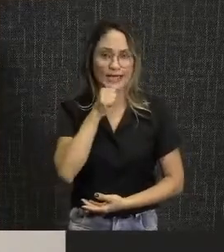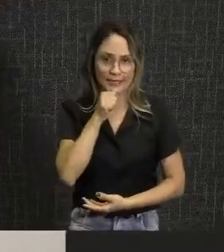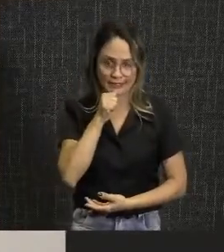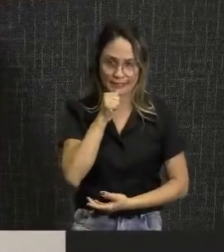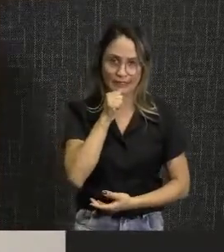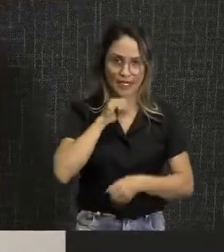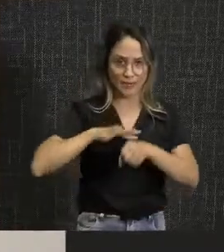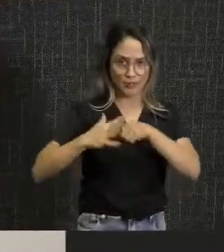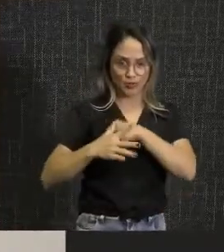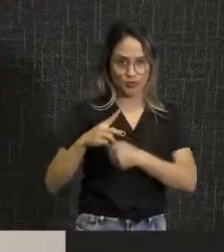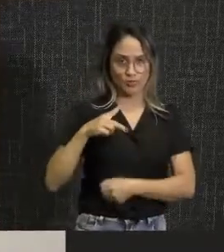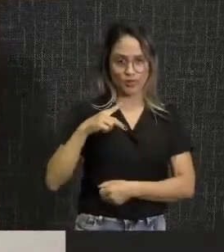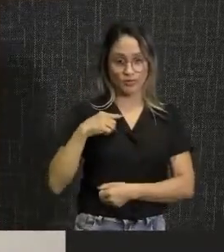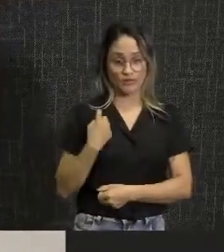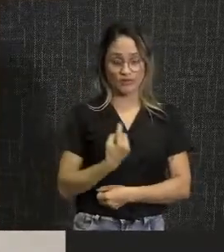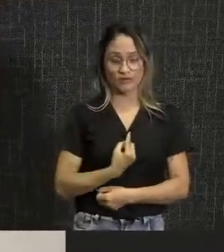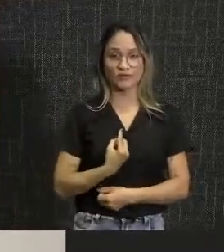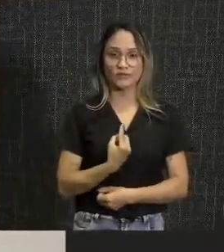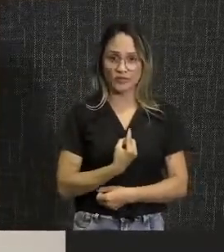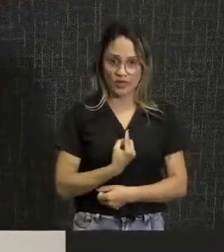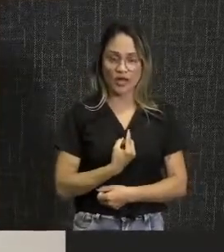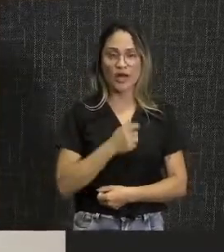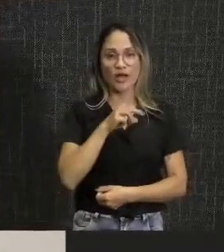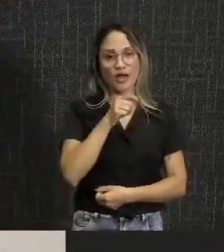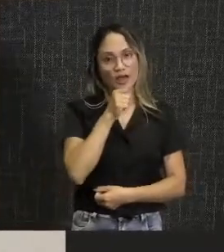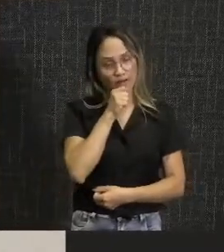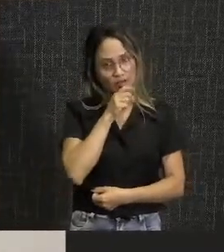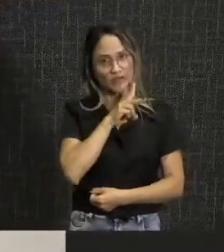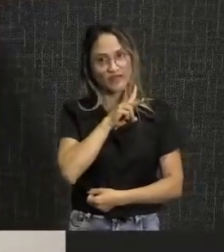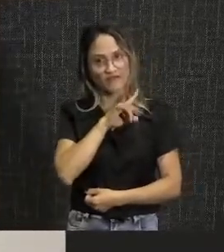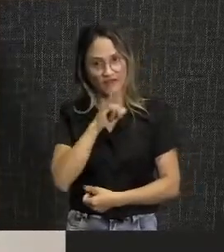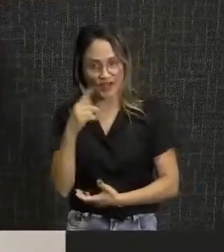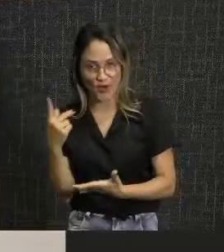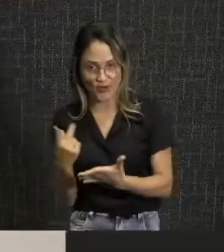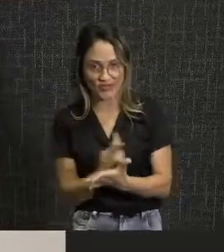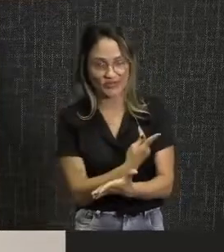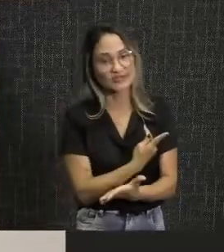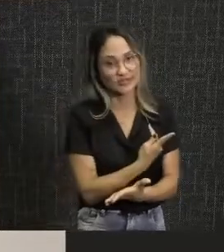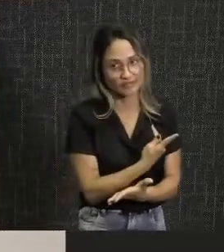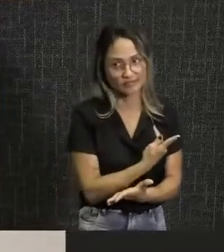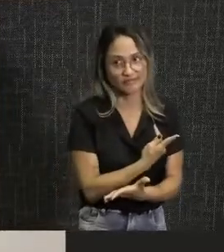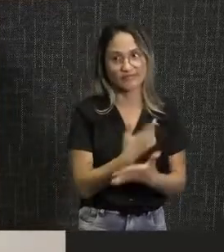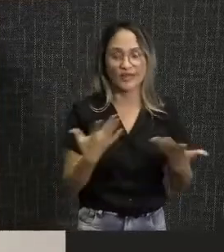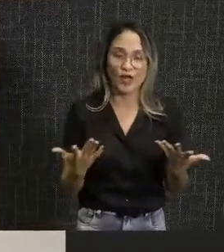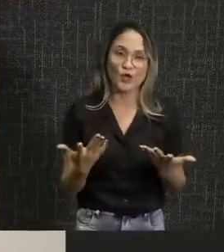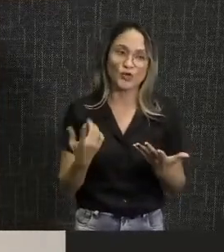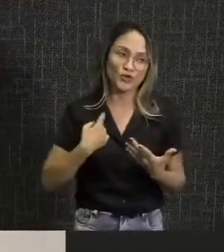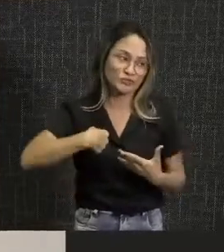permanecer. Então a gente sai ali da coisa macroeconômica e vem para a coisa mais